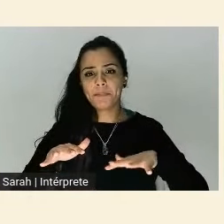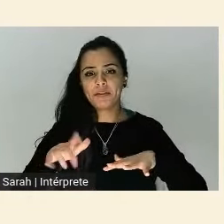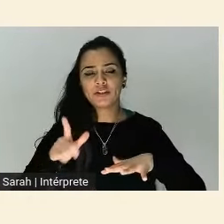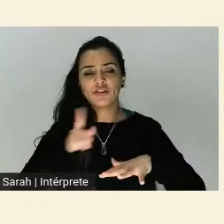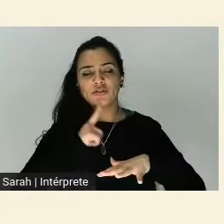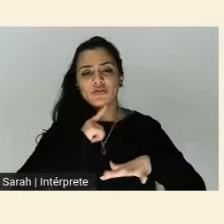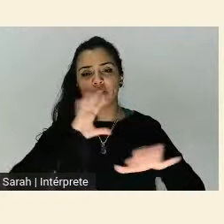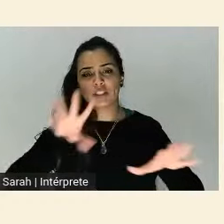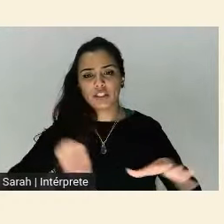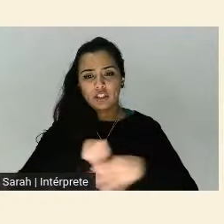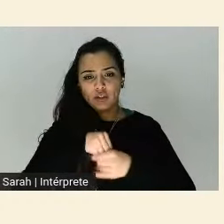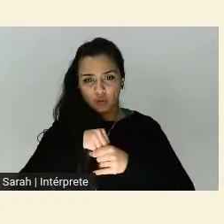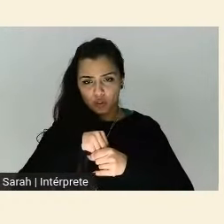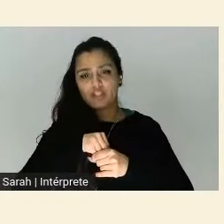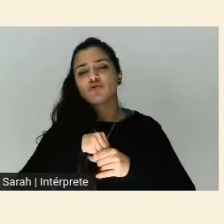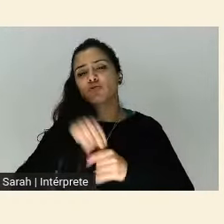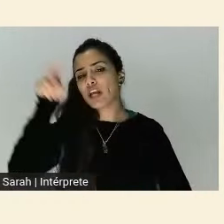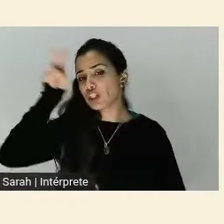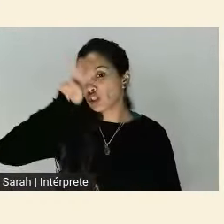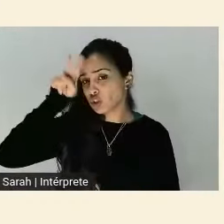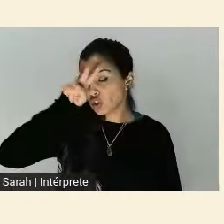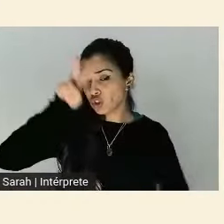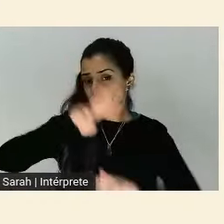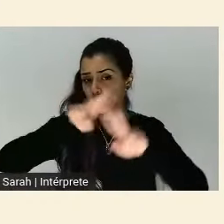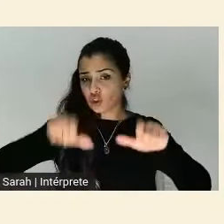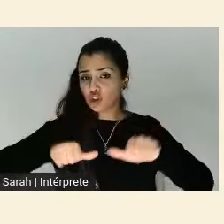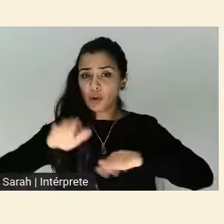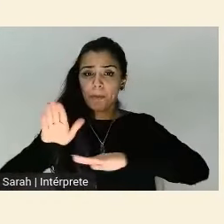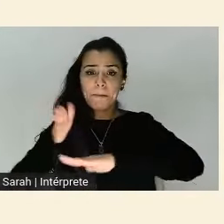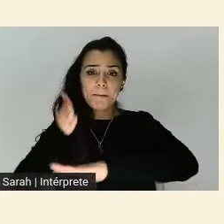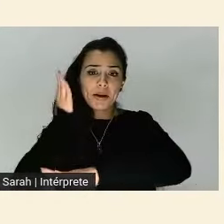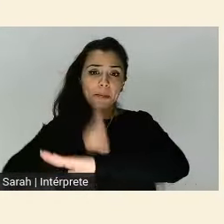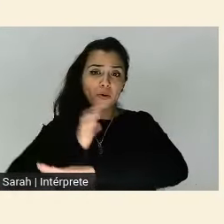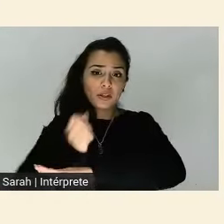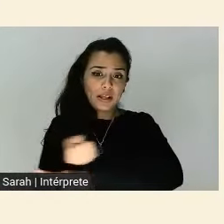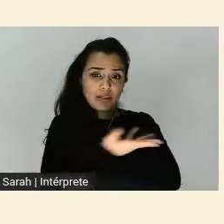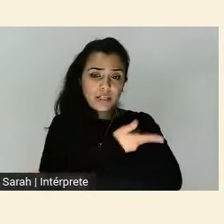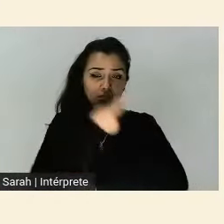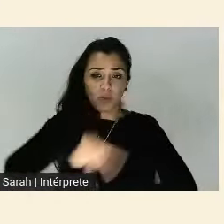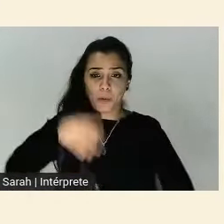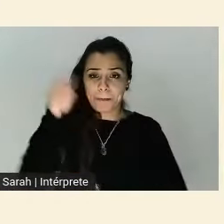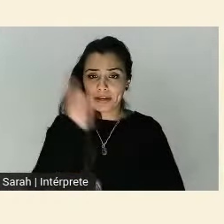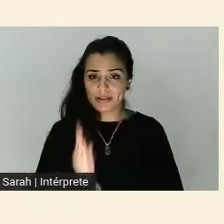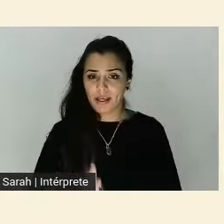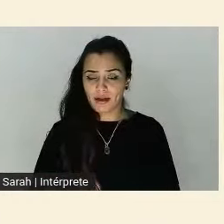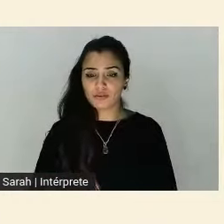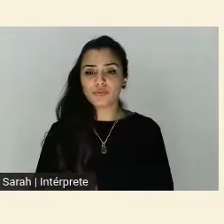da narrativa, da história do modernismo brasileiro. Né?